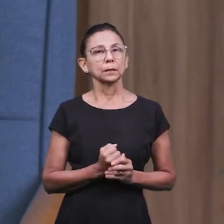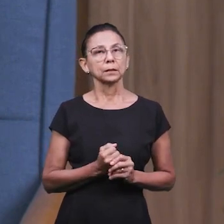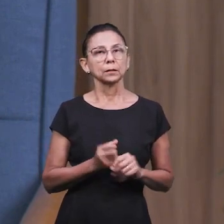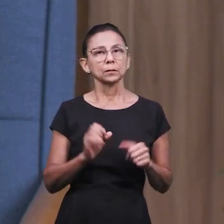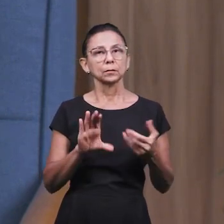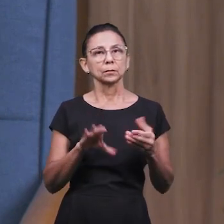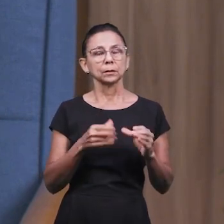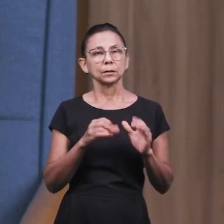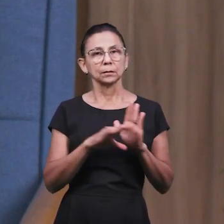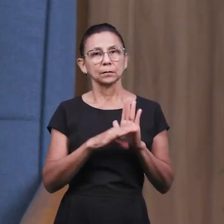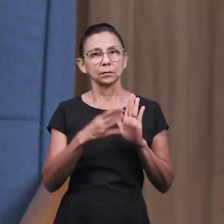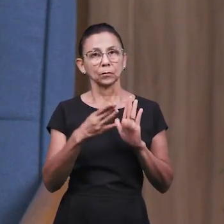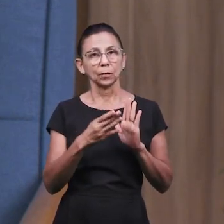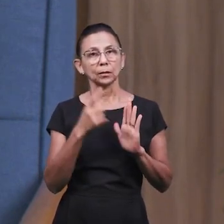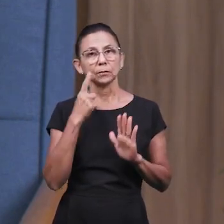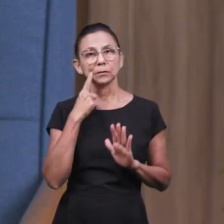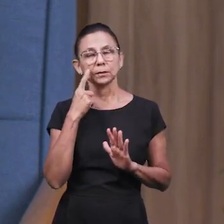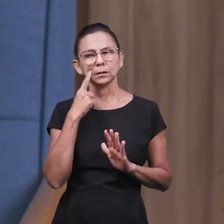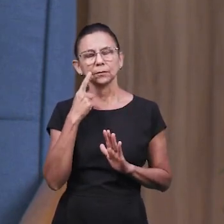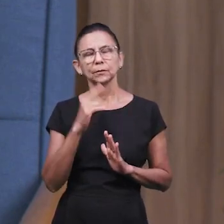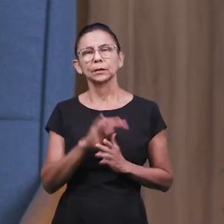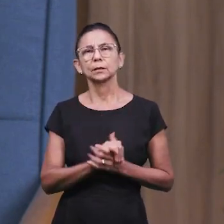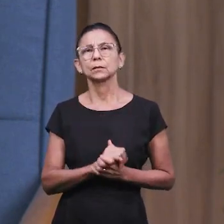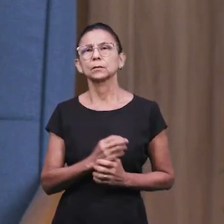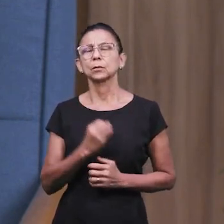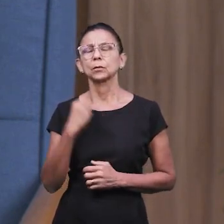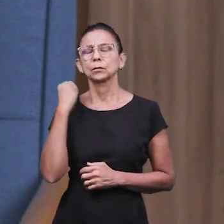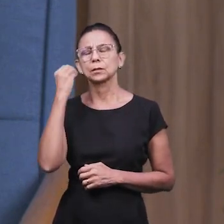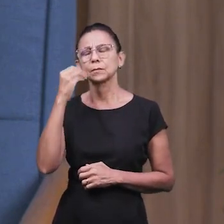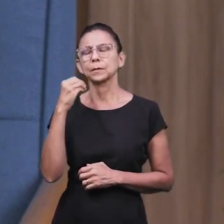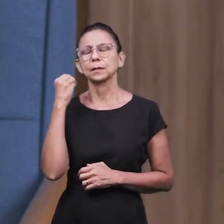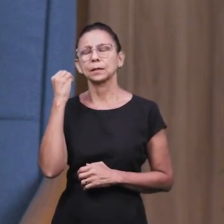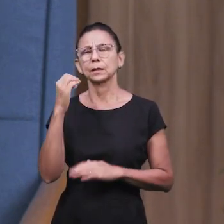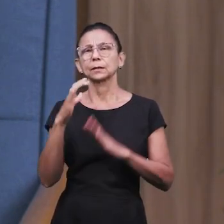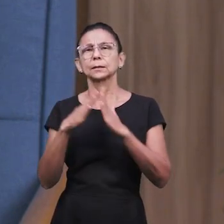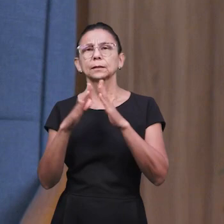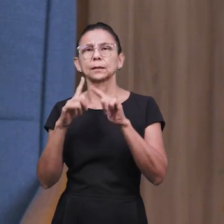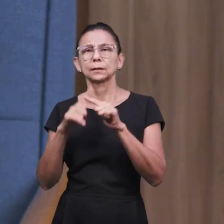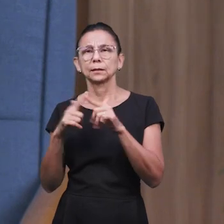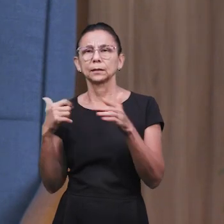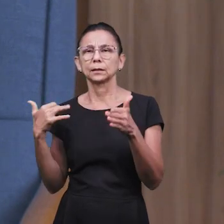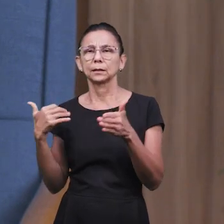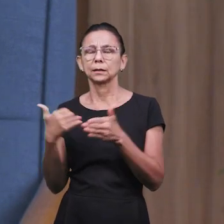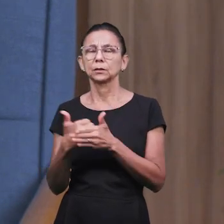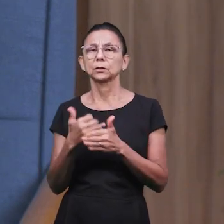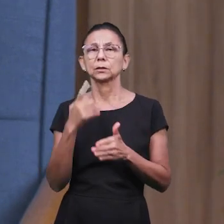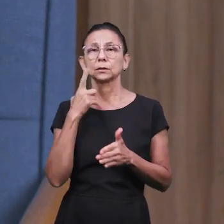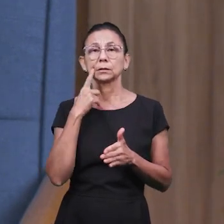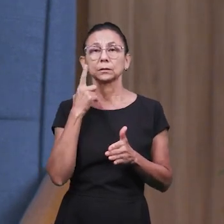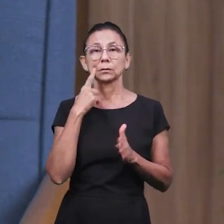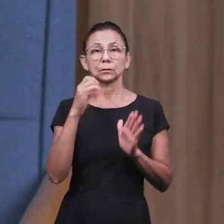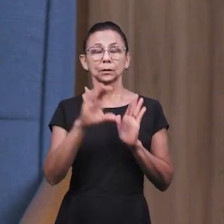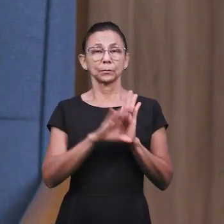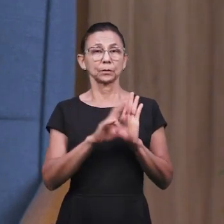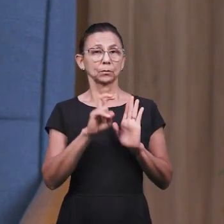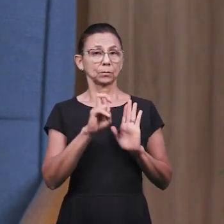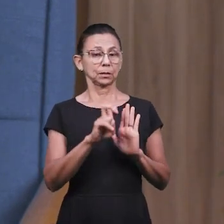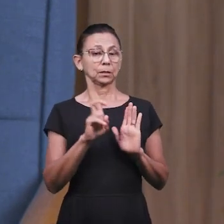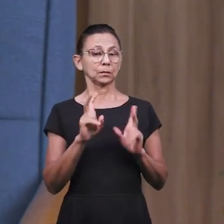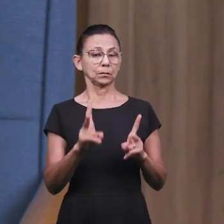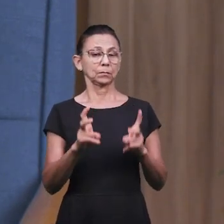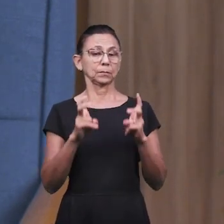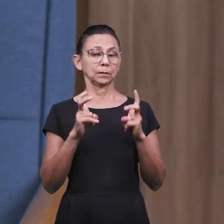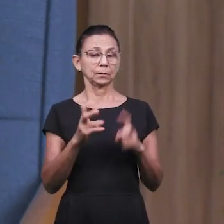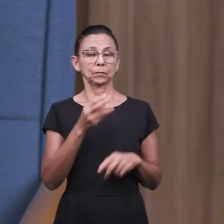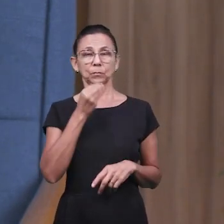a experiência da história da igreja, até o momento profético atual que nós vivemos, e aí no capítulo 5